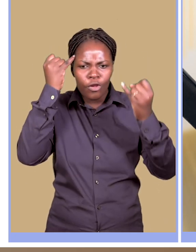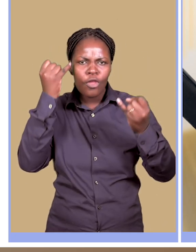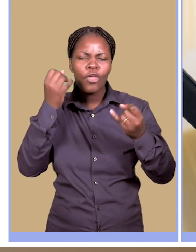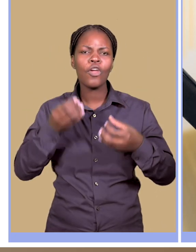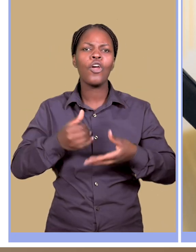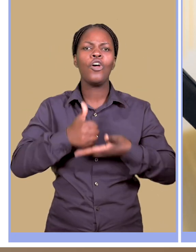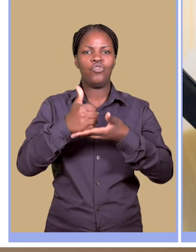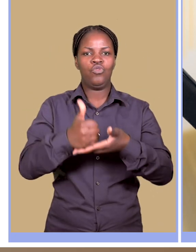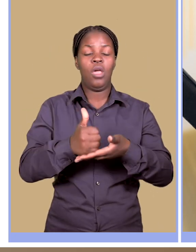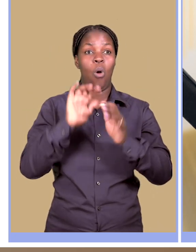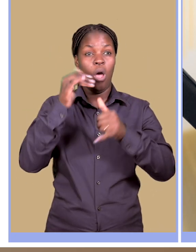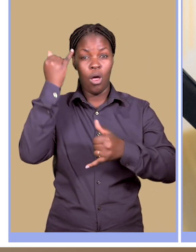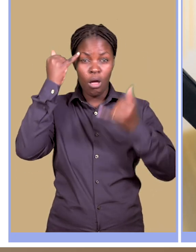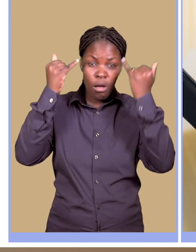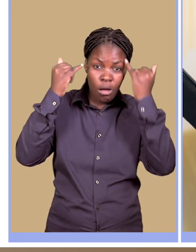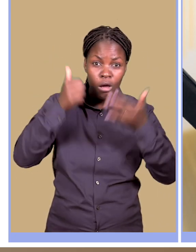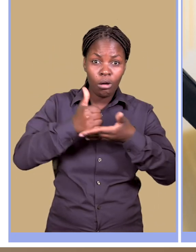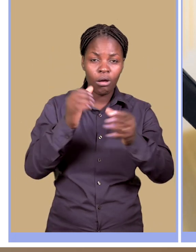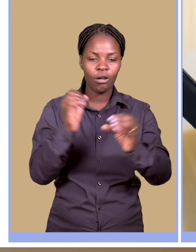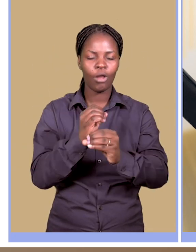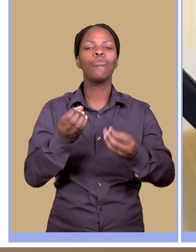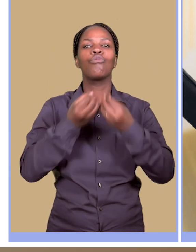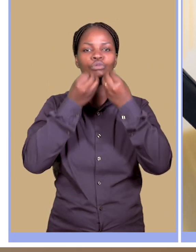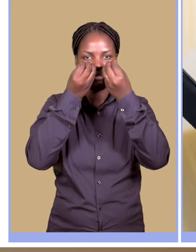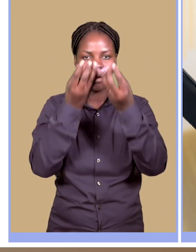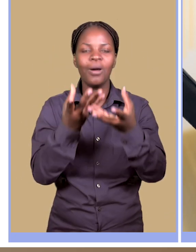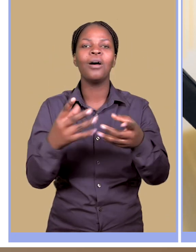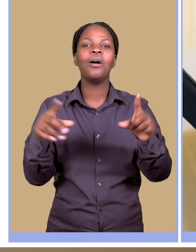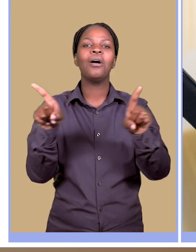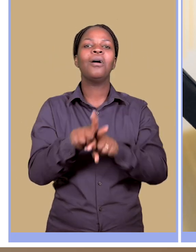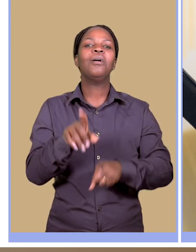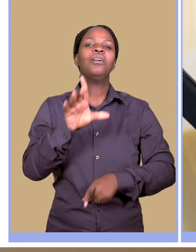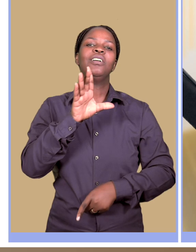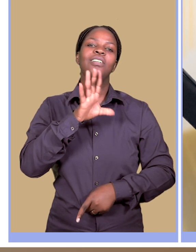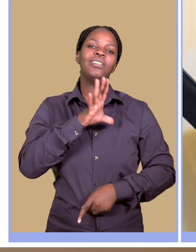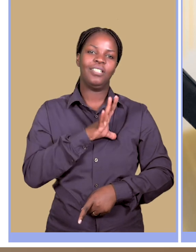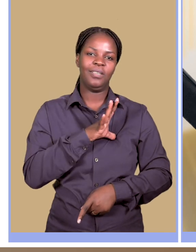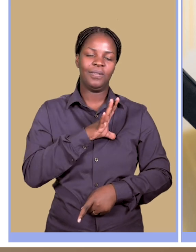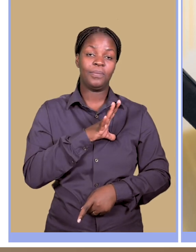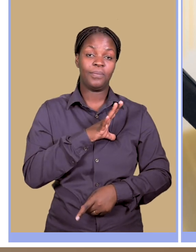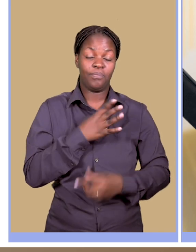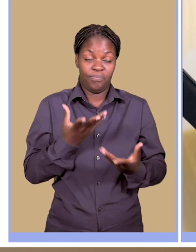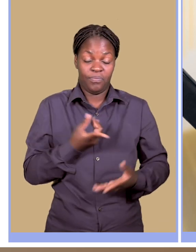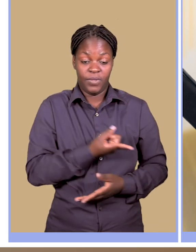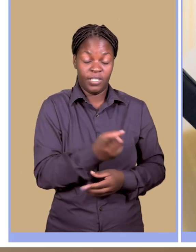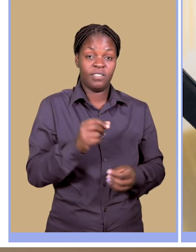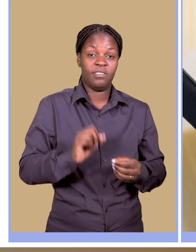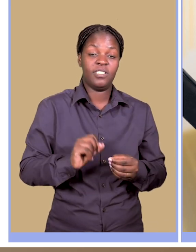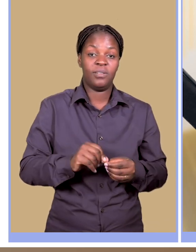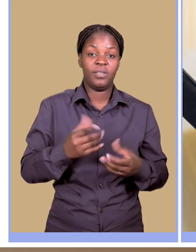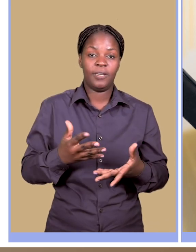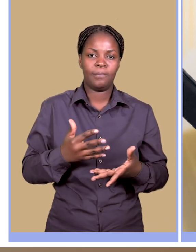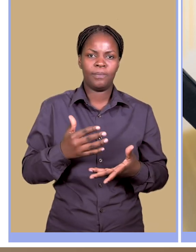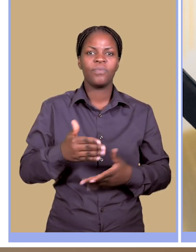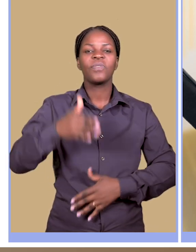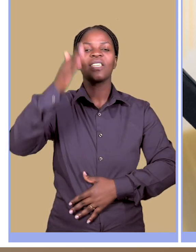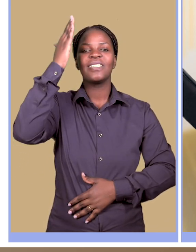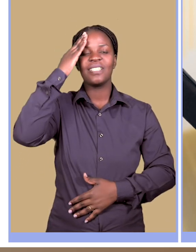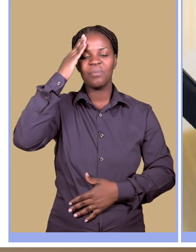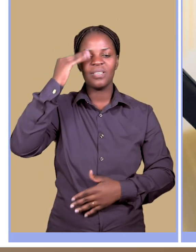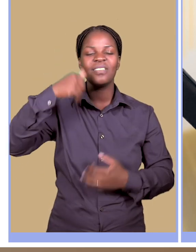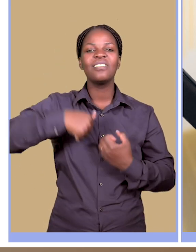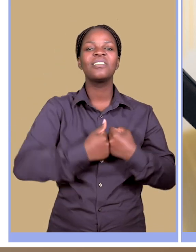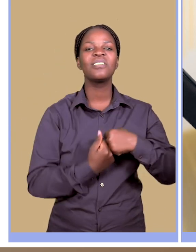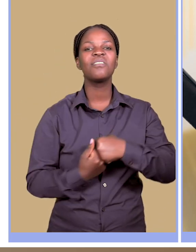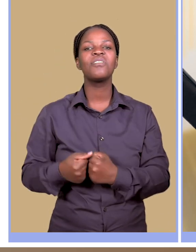em termos de informação. Então vai permitir que as pessoas tenham informação sobre os desafios que as pessoas com deficiência enfrentam no dia a dia. Mas